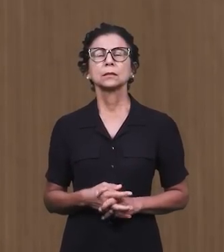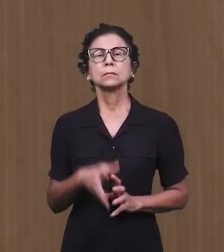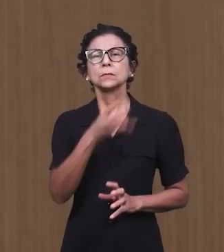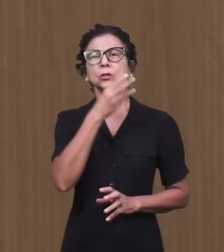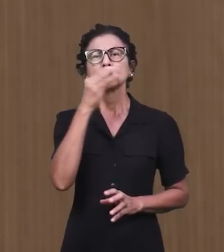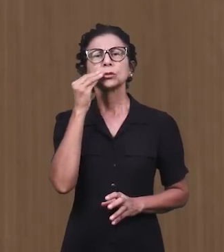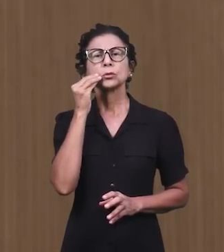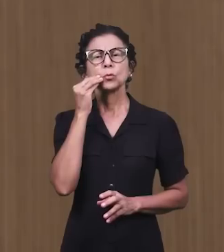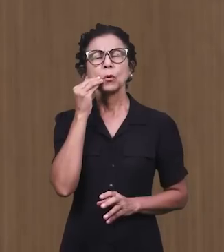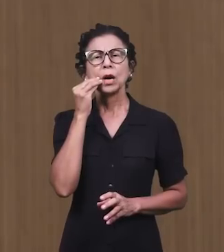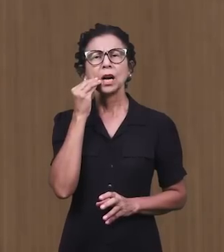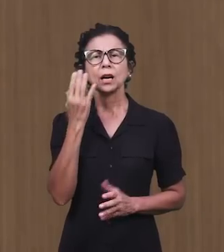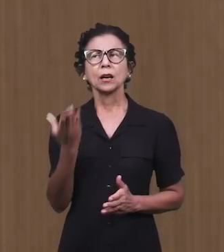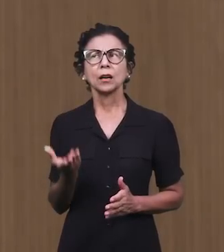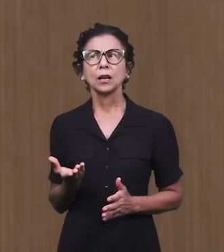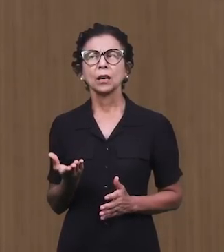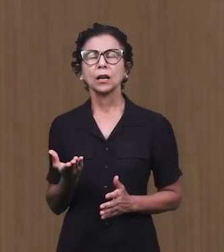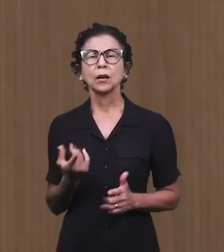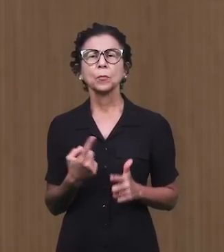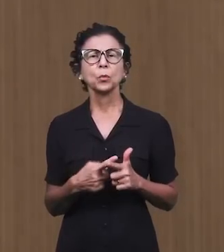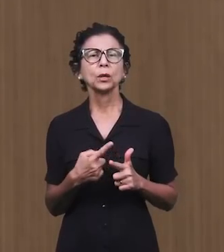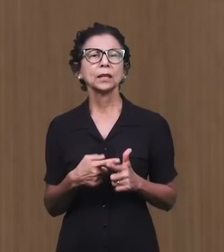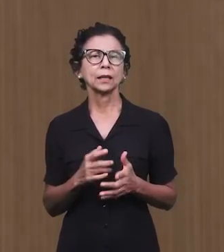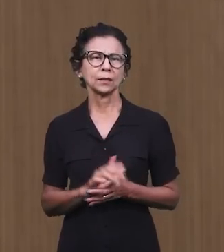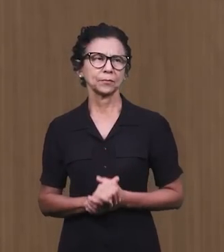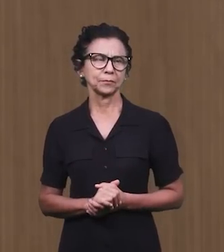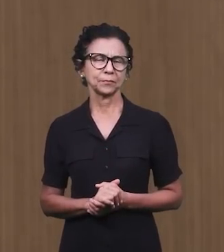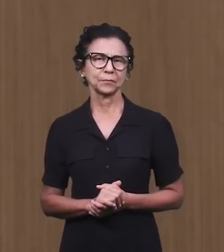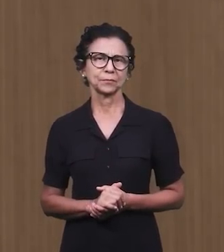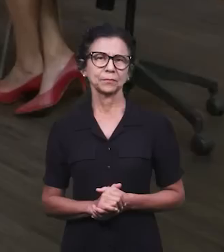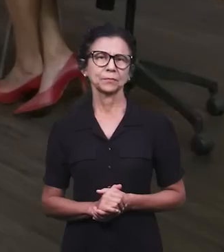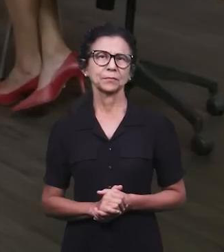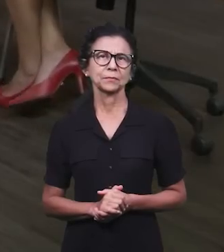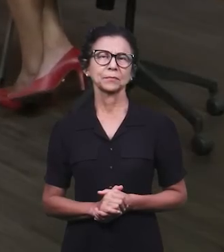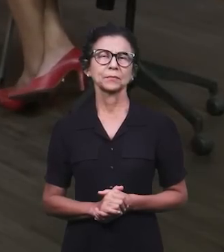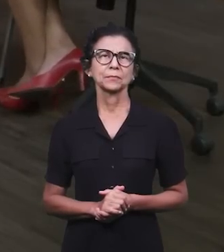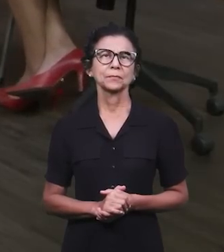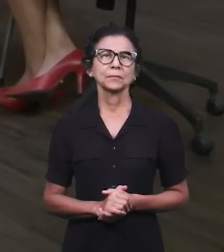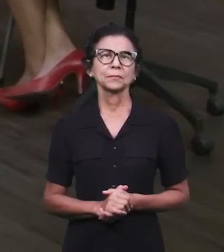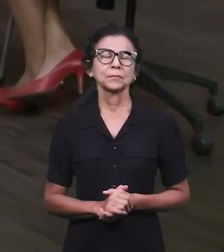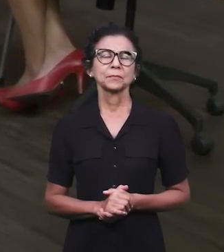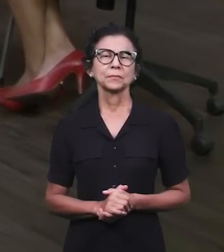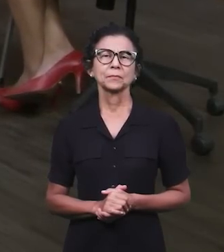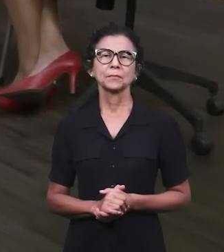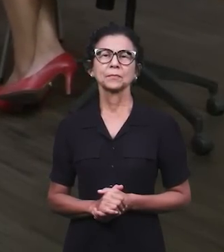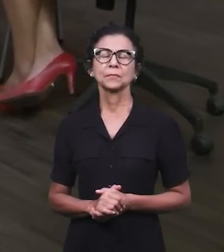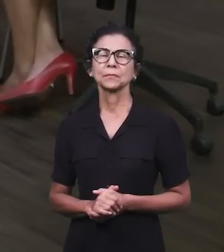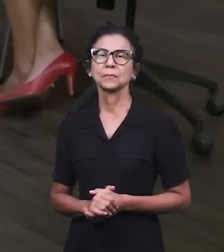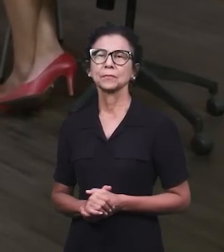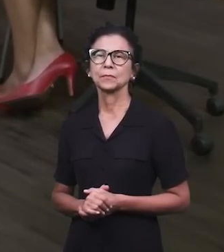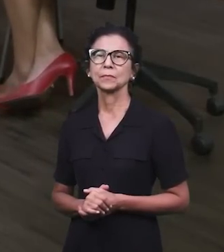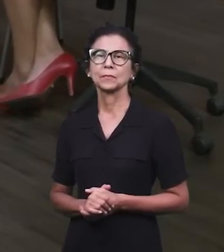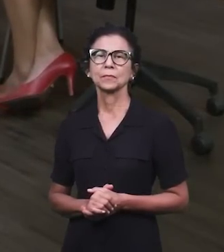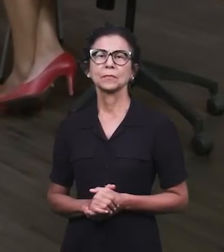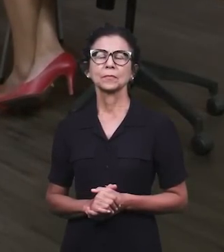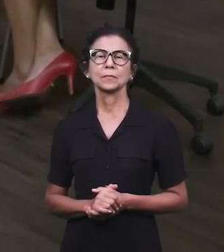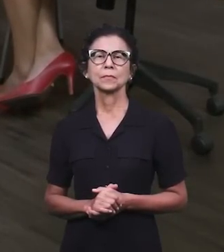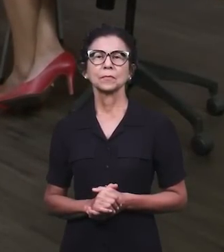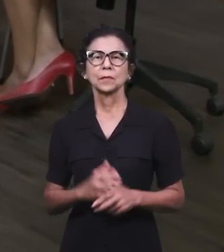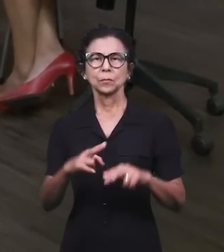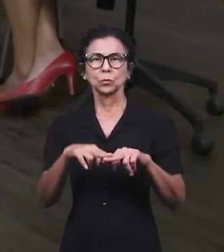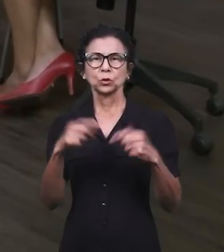jejuar? Precisa ter motivo para o jejum? Como que é isso? Eu vou começar respondendo, acho que dando uma resposta